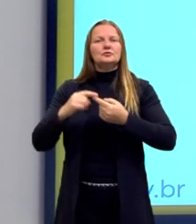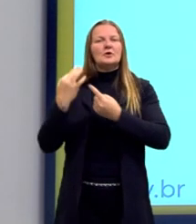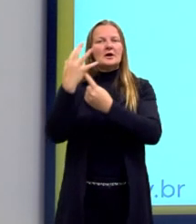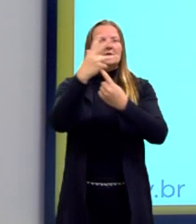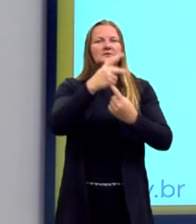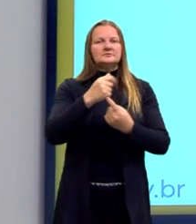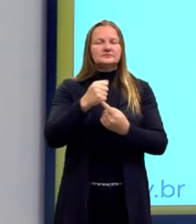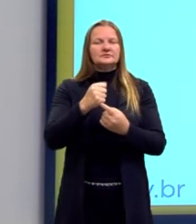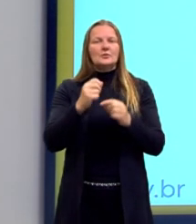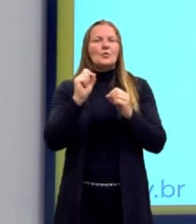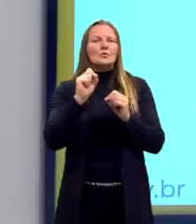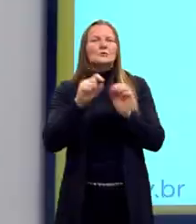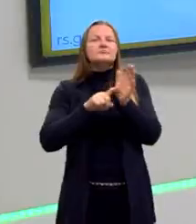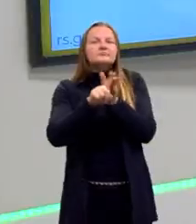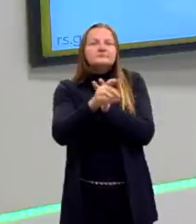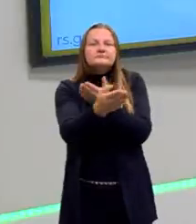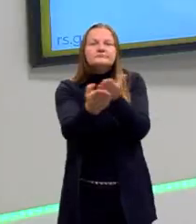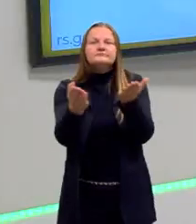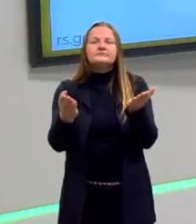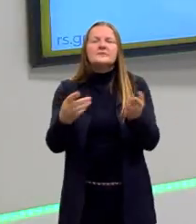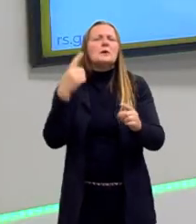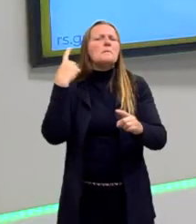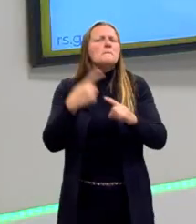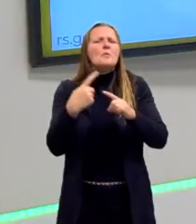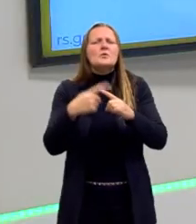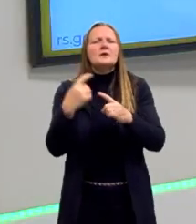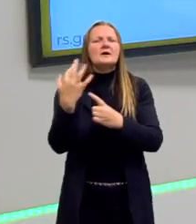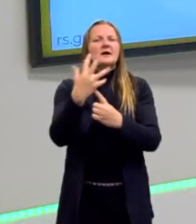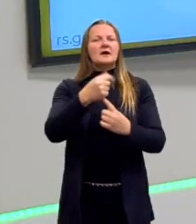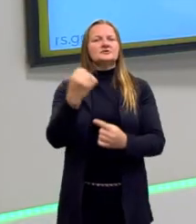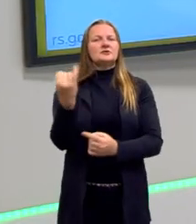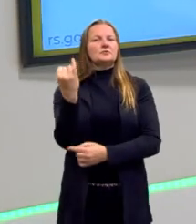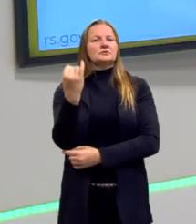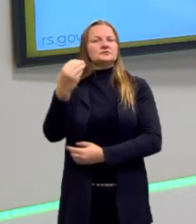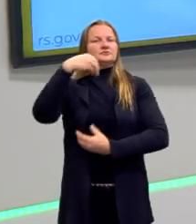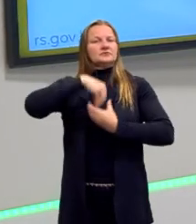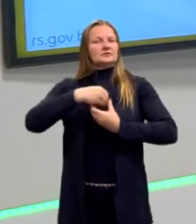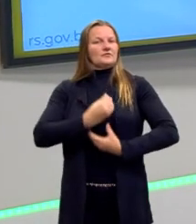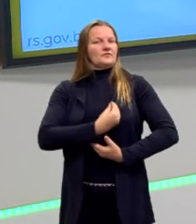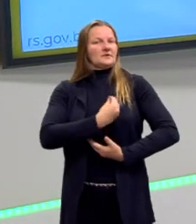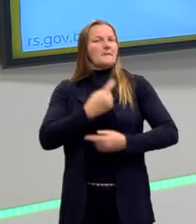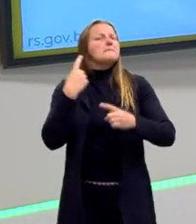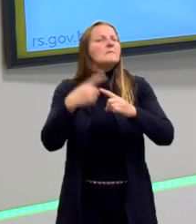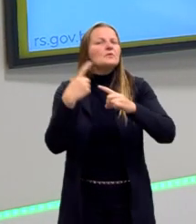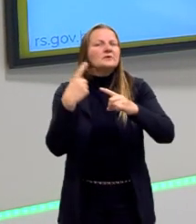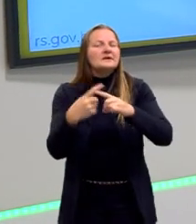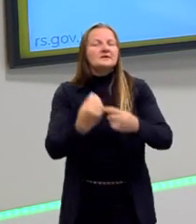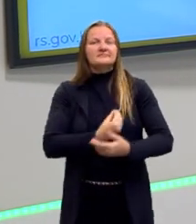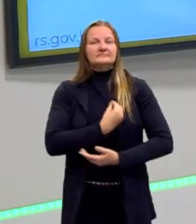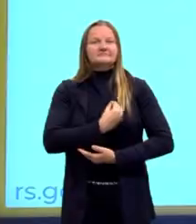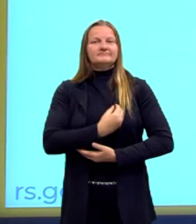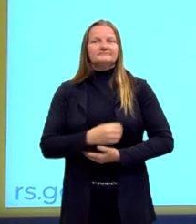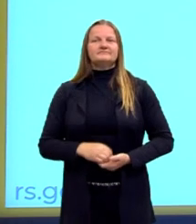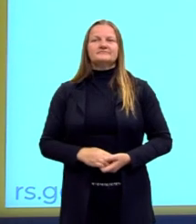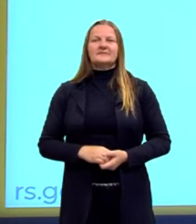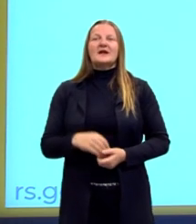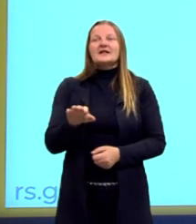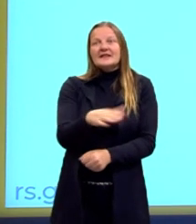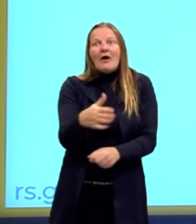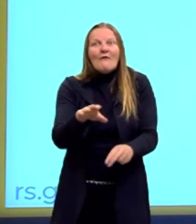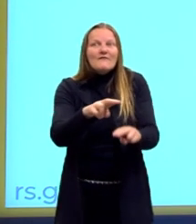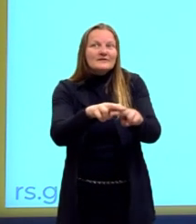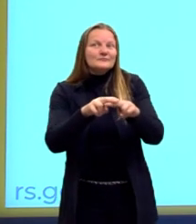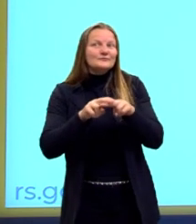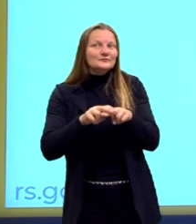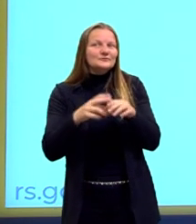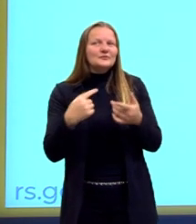vem o seguinte questionamento porque a arte é tão importante na nossas vidas talvez por isso né Nós